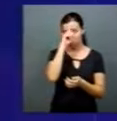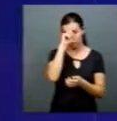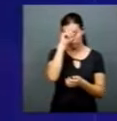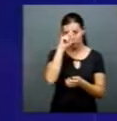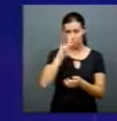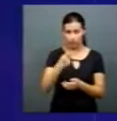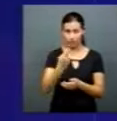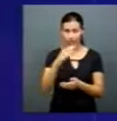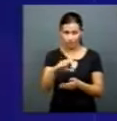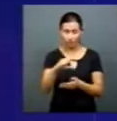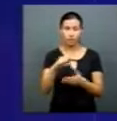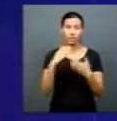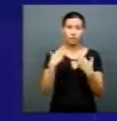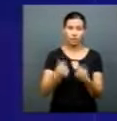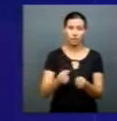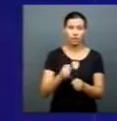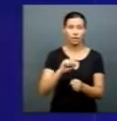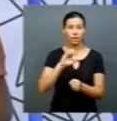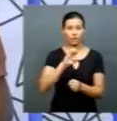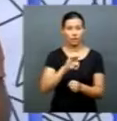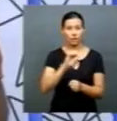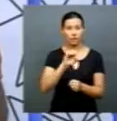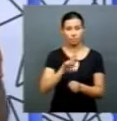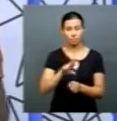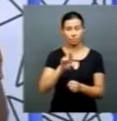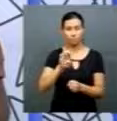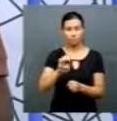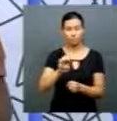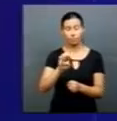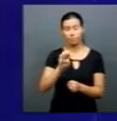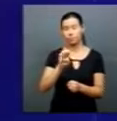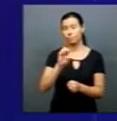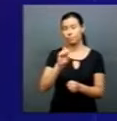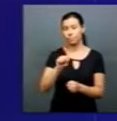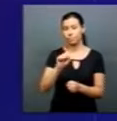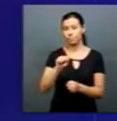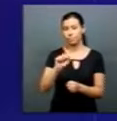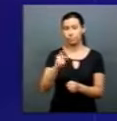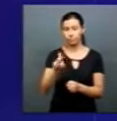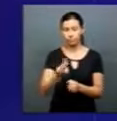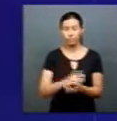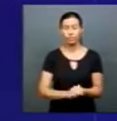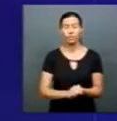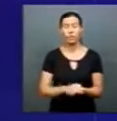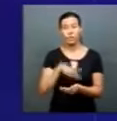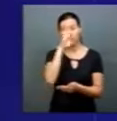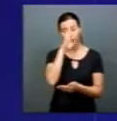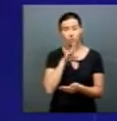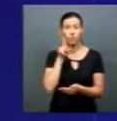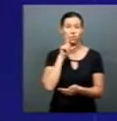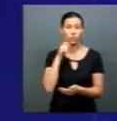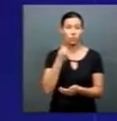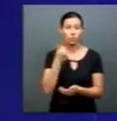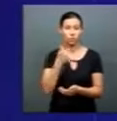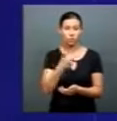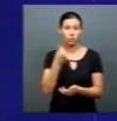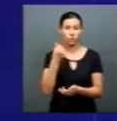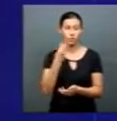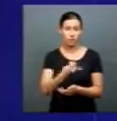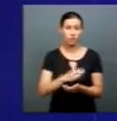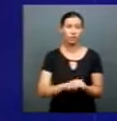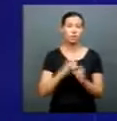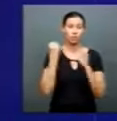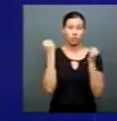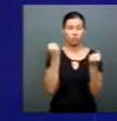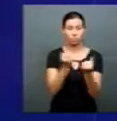empresa brasileira de serviços hospitalares. A atividade é gratuita. Nos dias 12 e 13, tem o 4º Simpósio Brasileiro